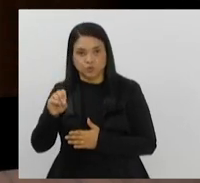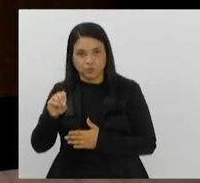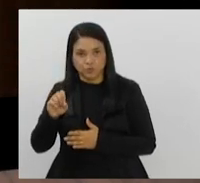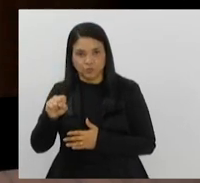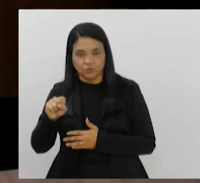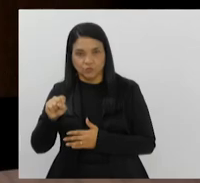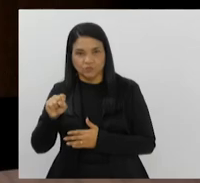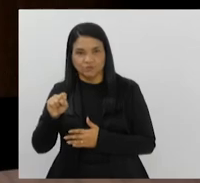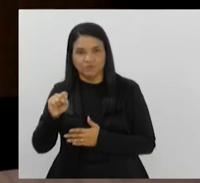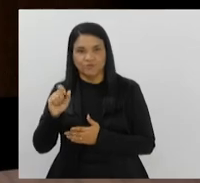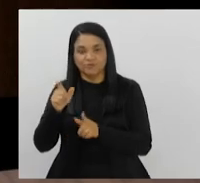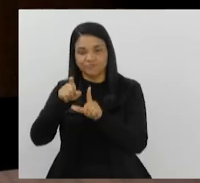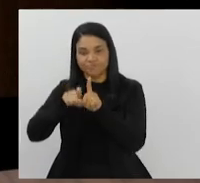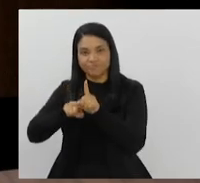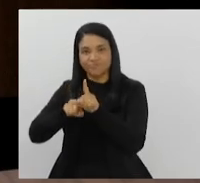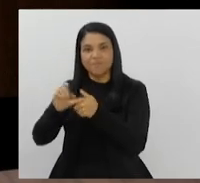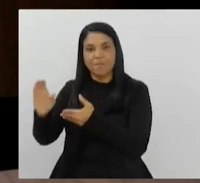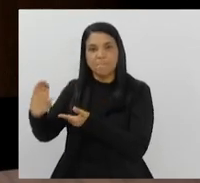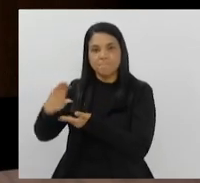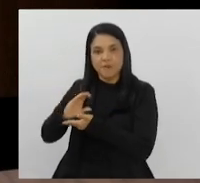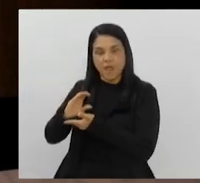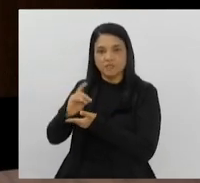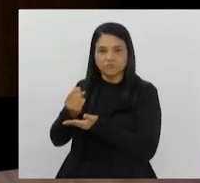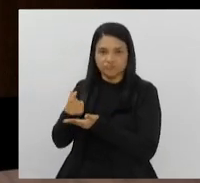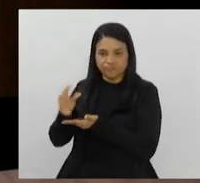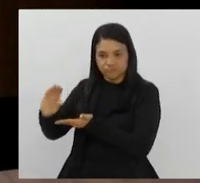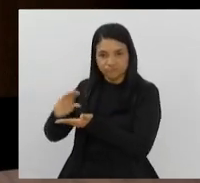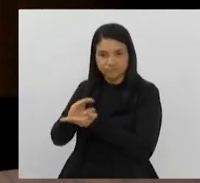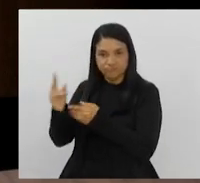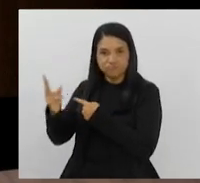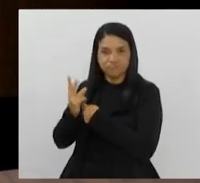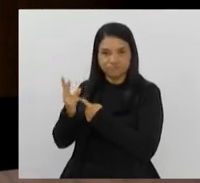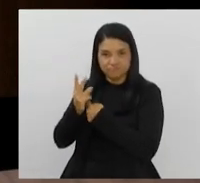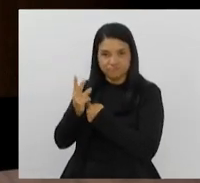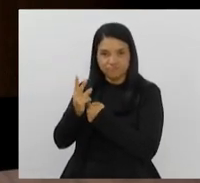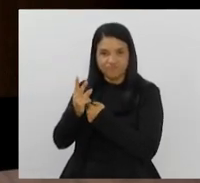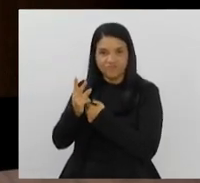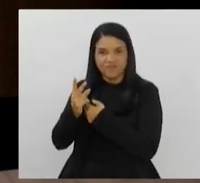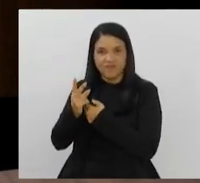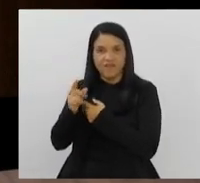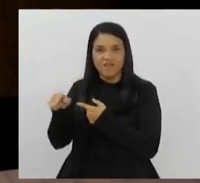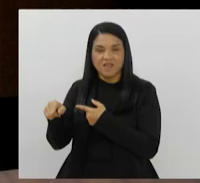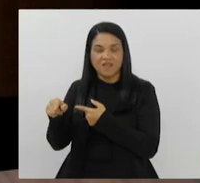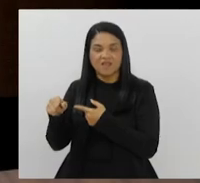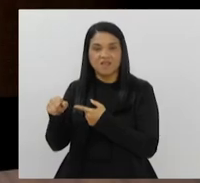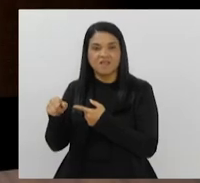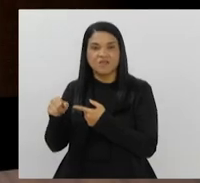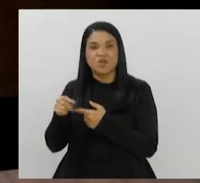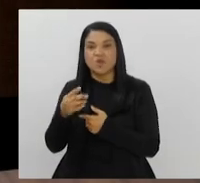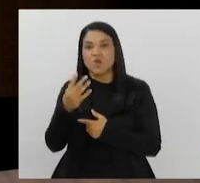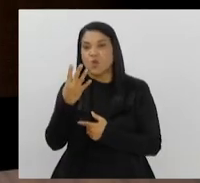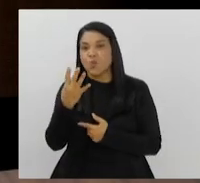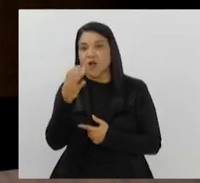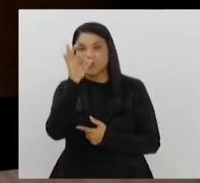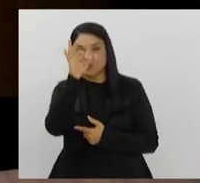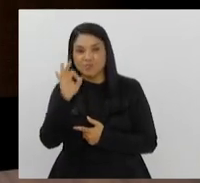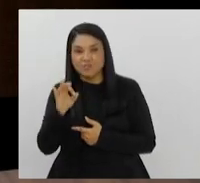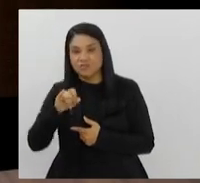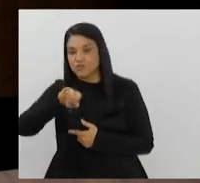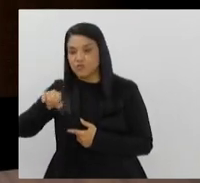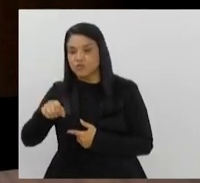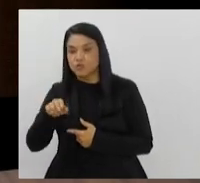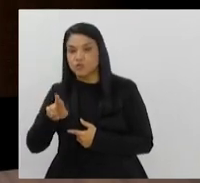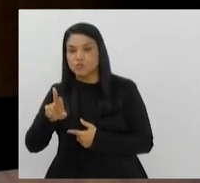dos empréstimos. Esse estorvo, essa apropriação indébita de 4% de juro real